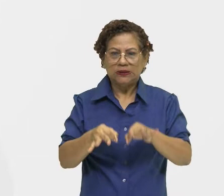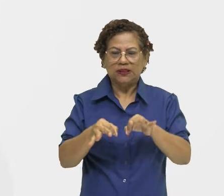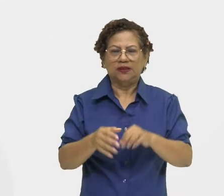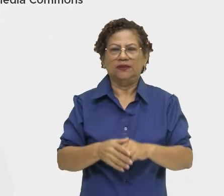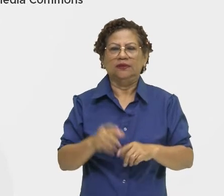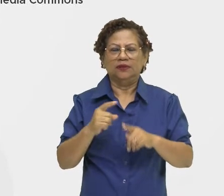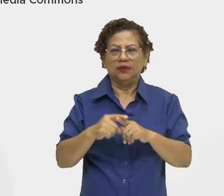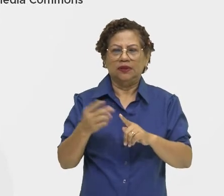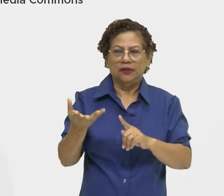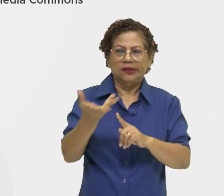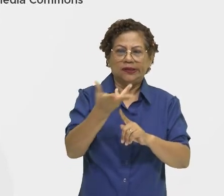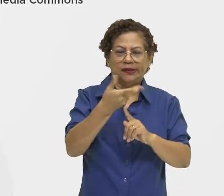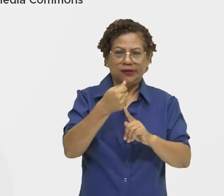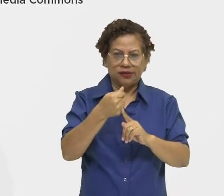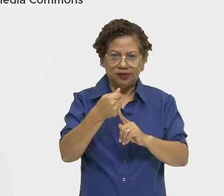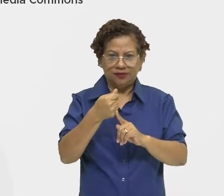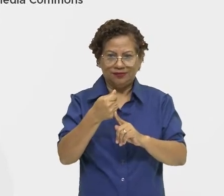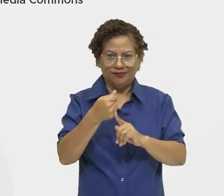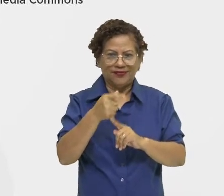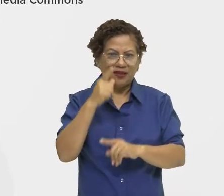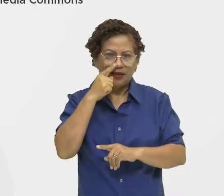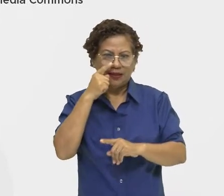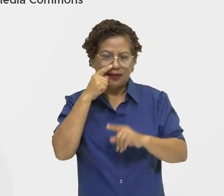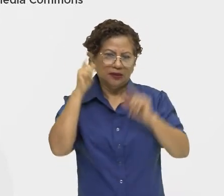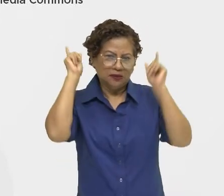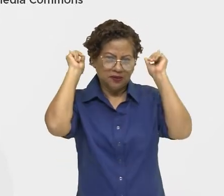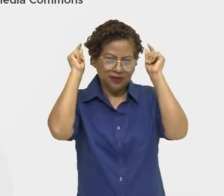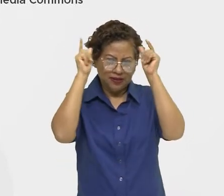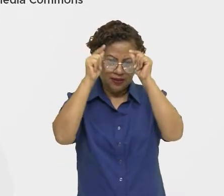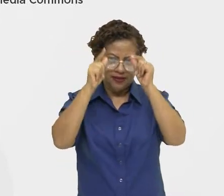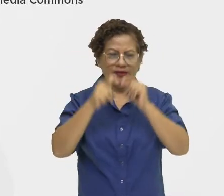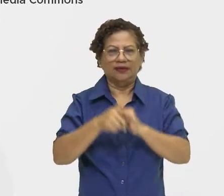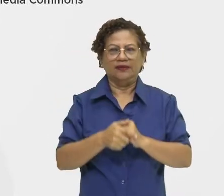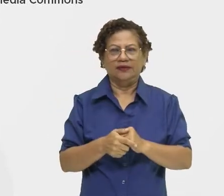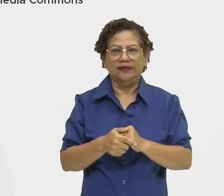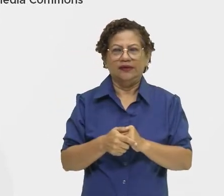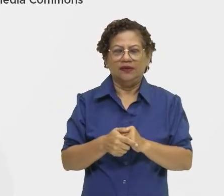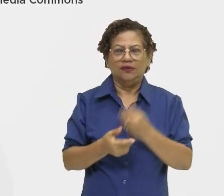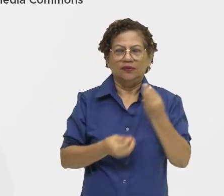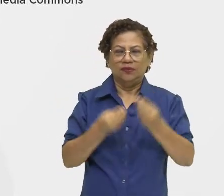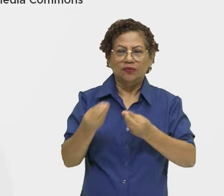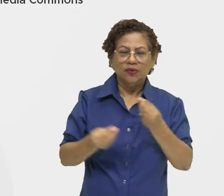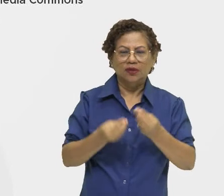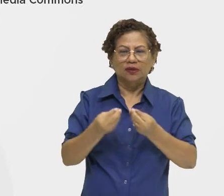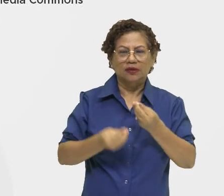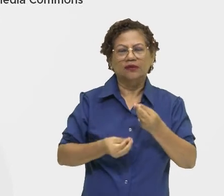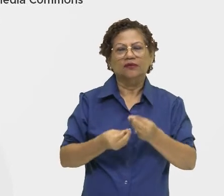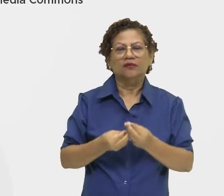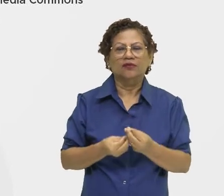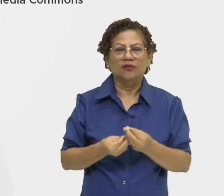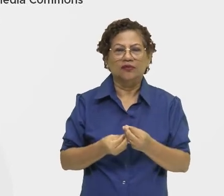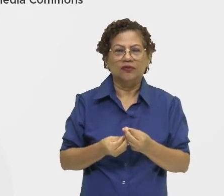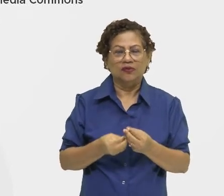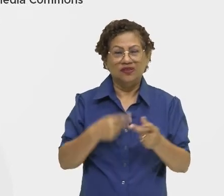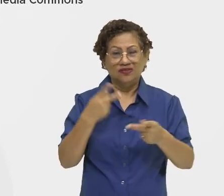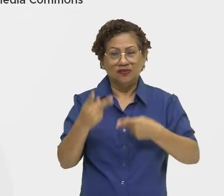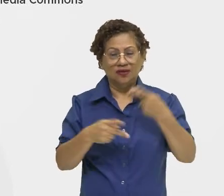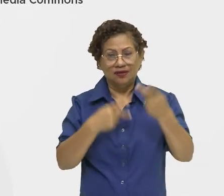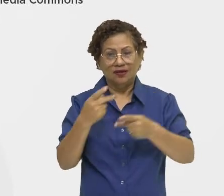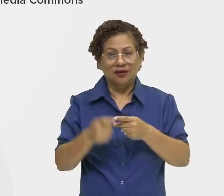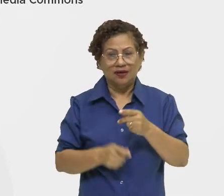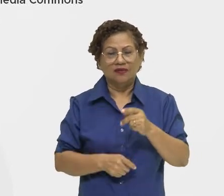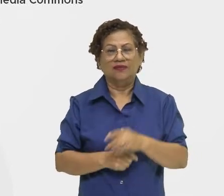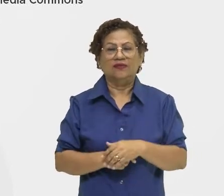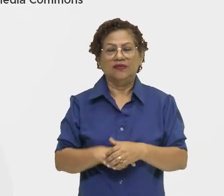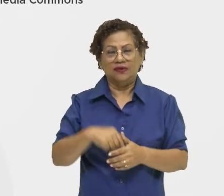a precursora quando o assunto é retratar o ser humano nas obras. Por conta da sua ligação